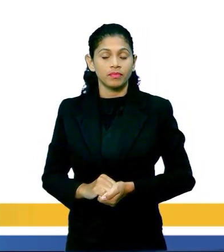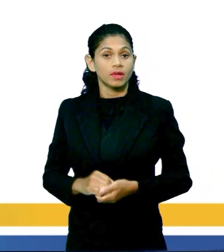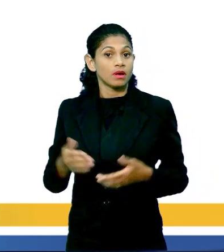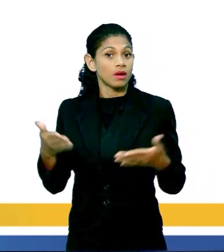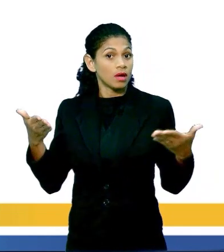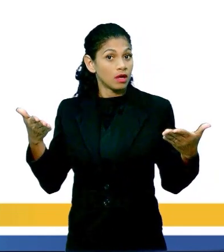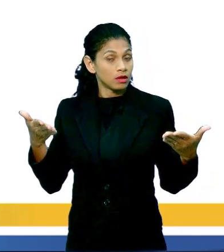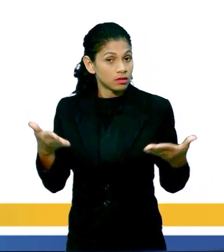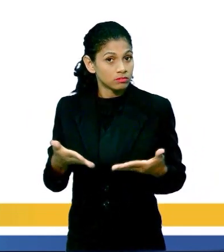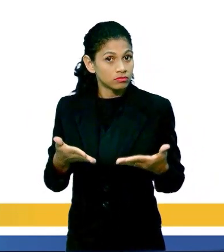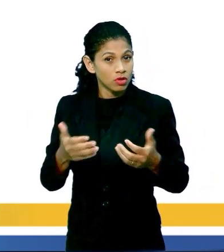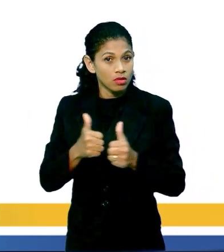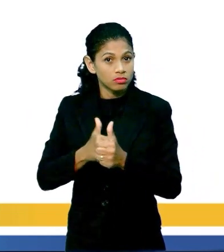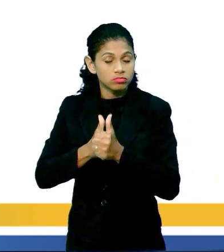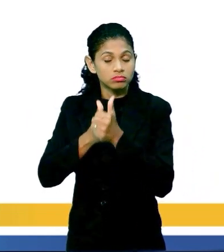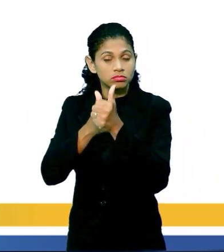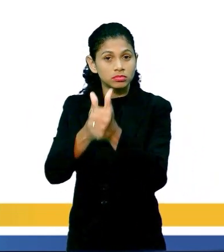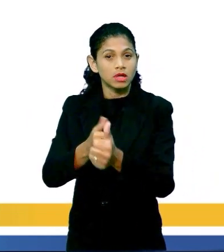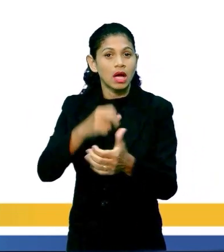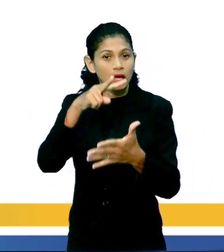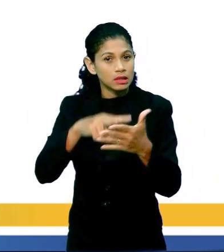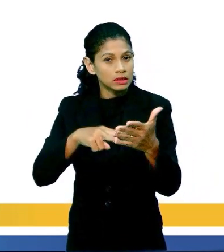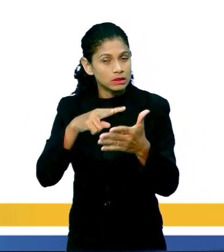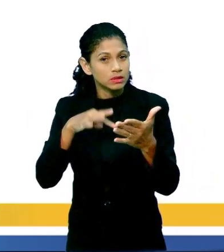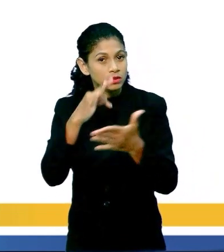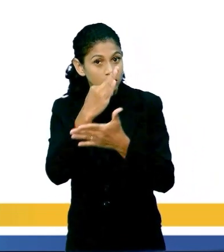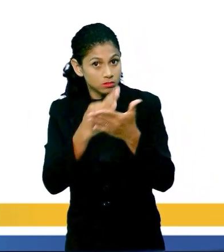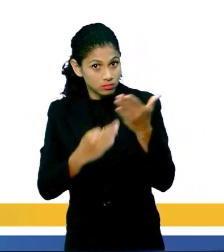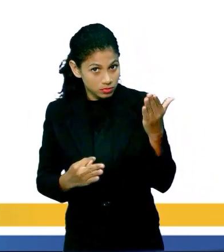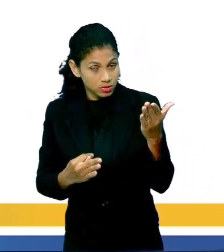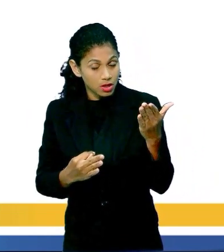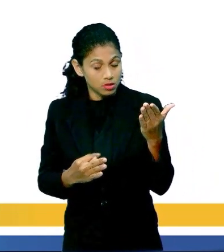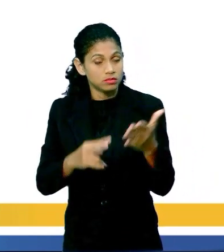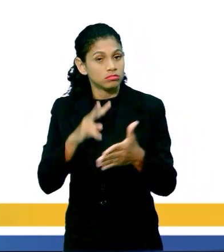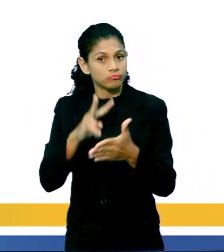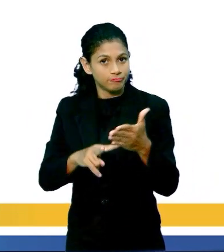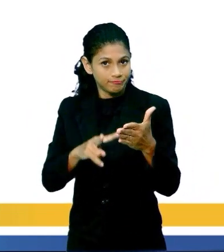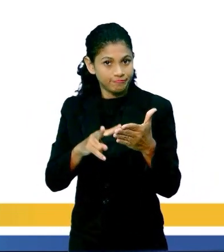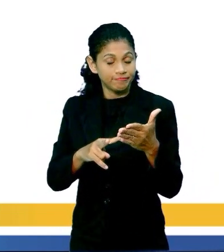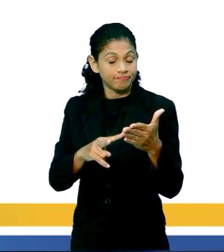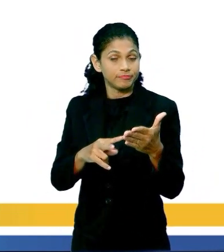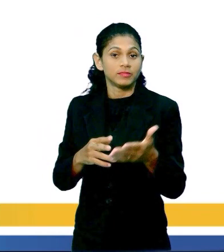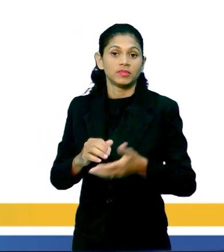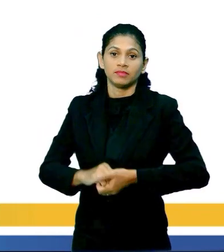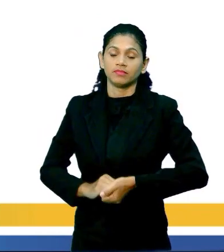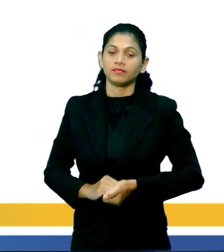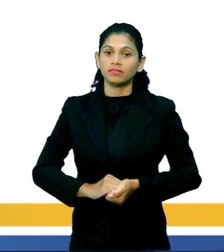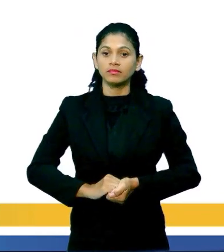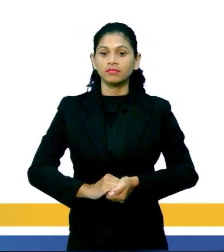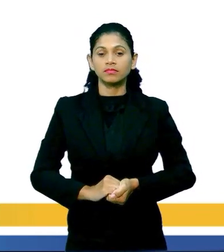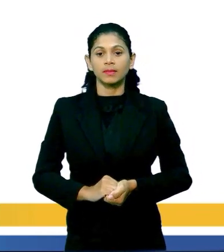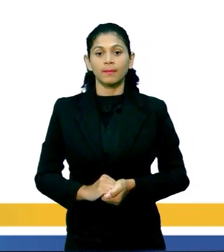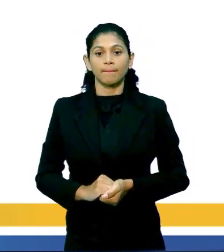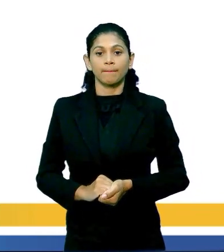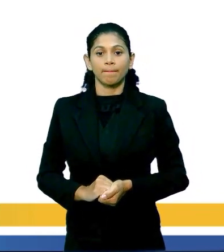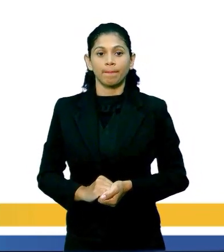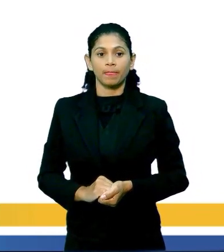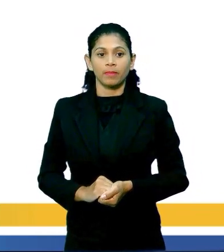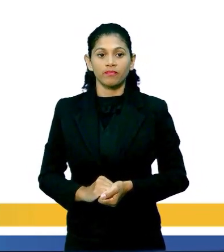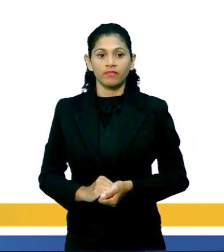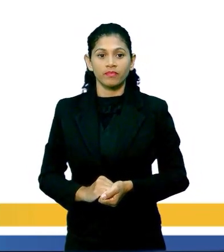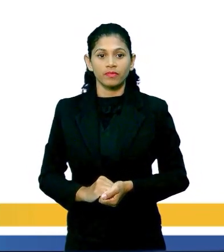vão acompanhar comigo a leitura integral do texto, ok? Então, nós vamos ler agora e você acompanha aí comigo, ok?